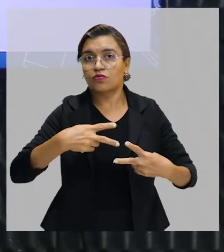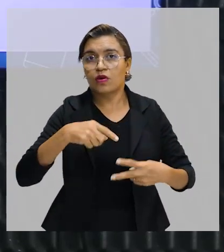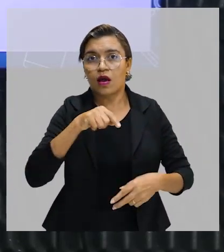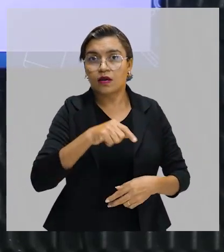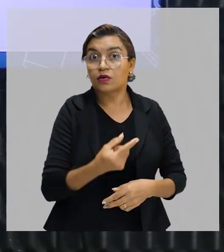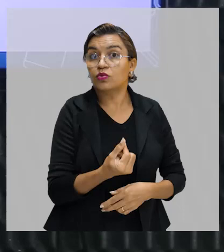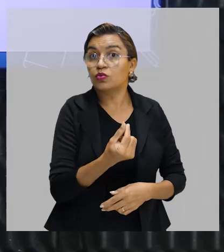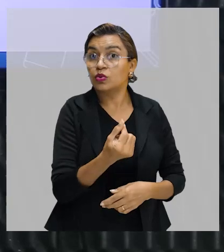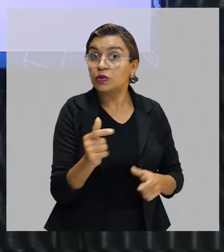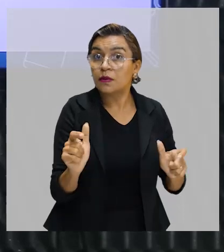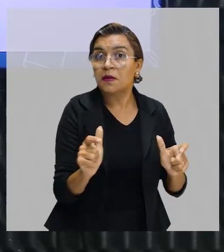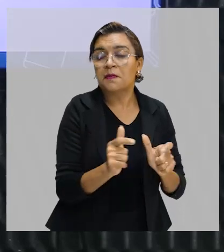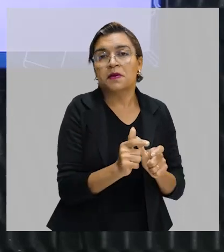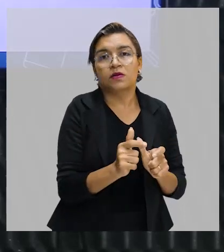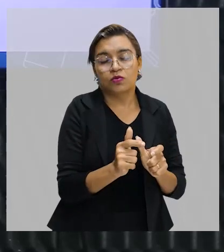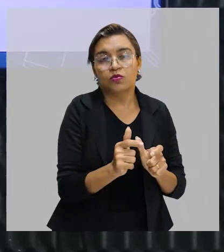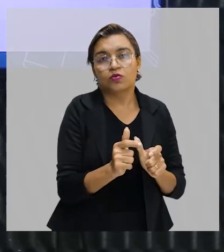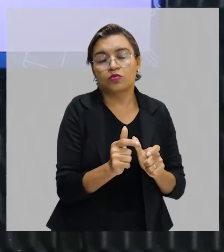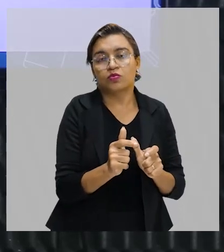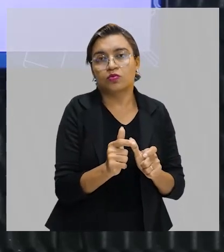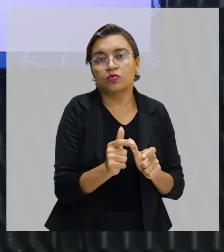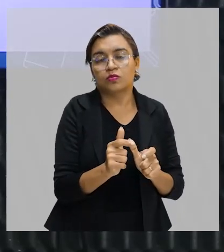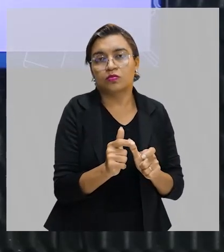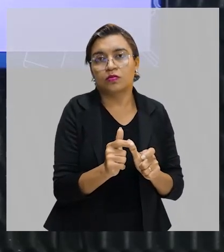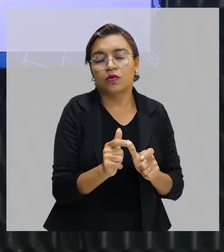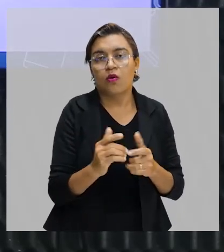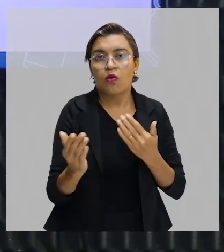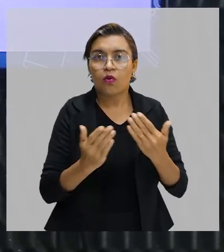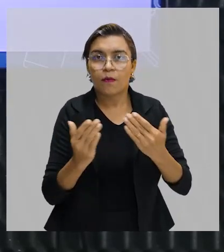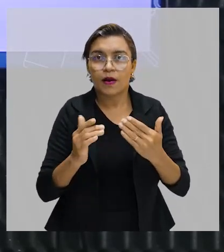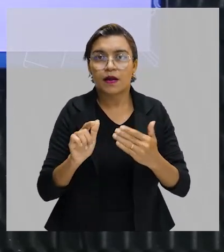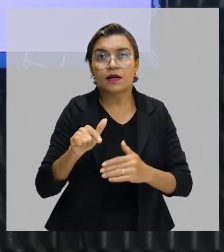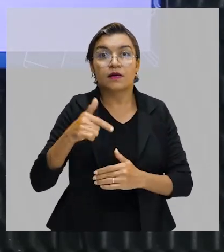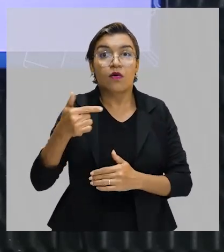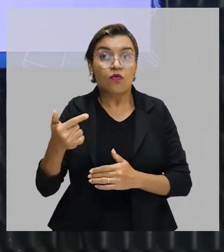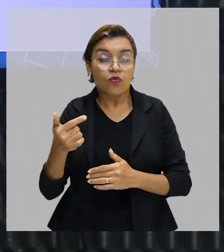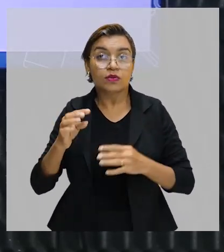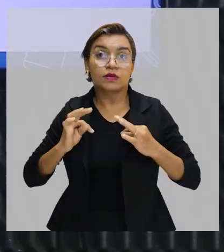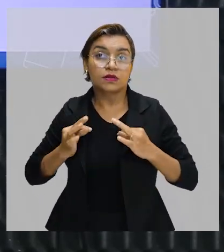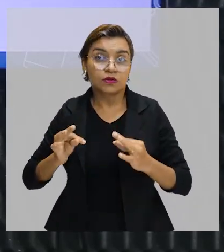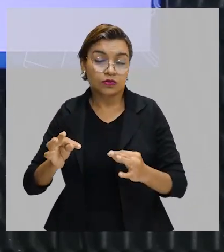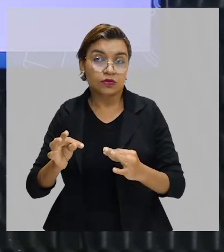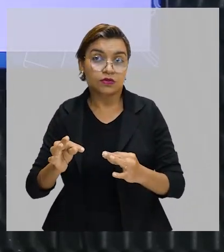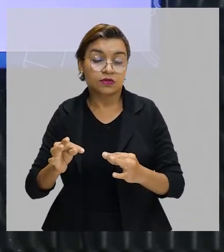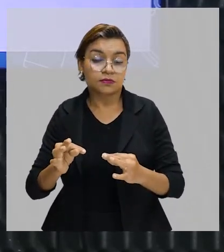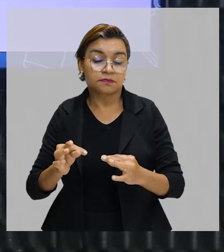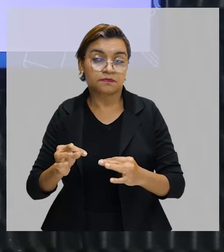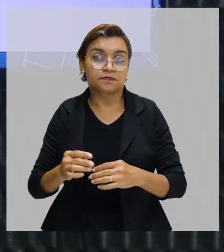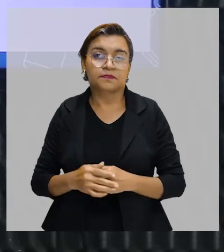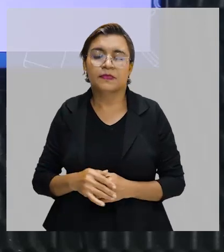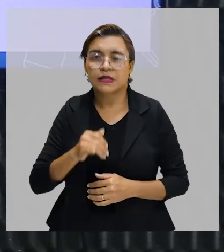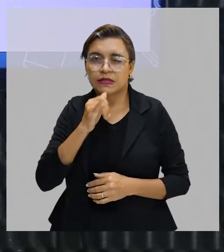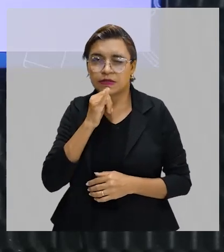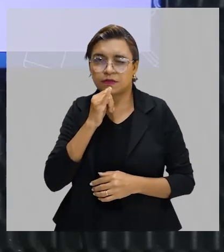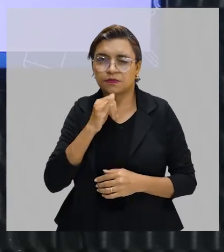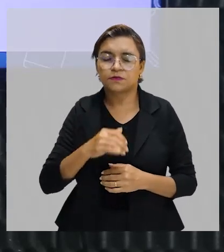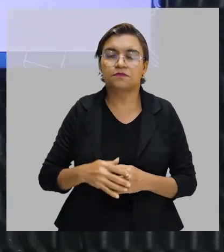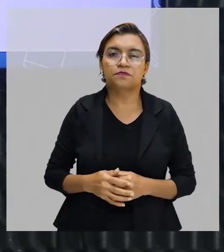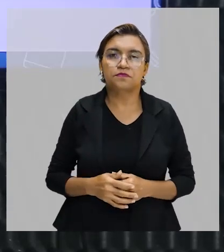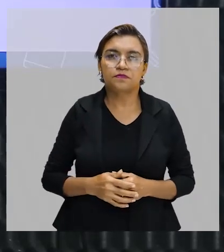a maioria das tecnologias empregadas atualmente, certo? Ou seja, a eficiência, se a gente for colocar ali,